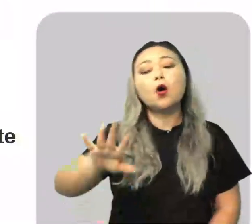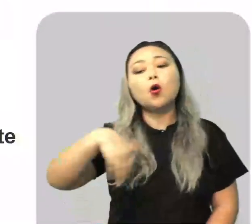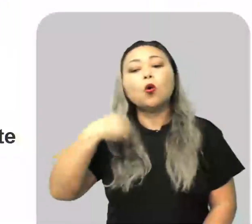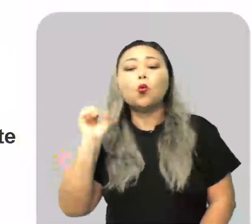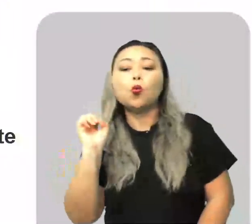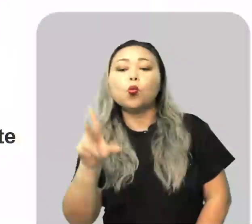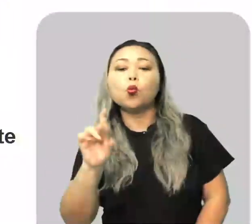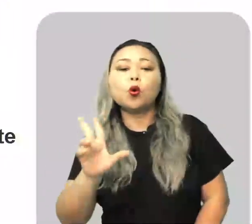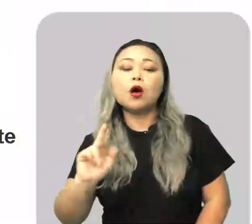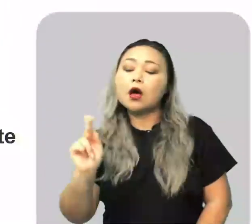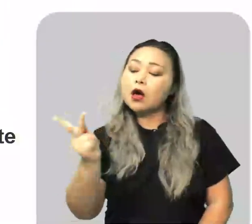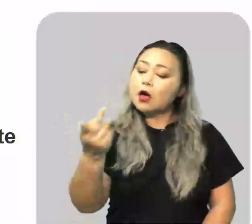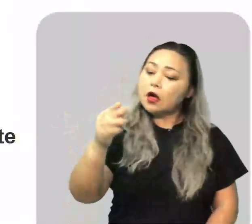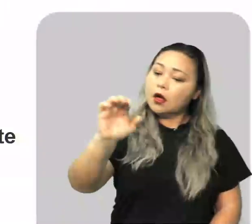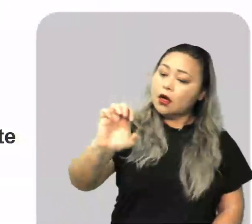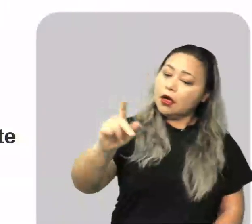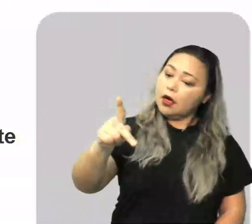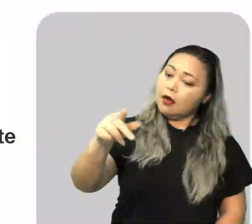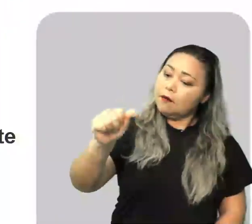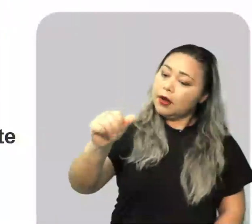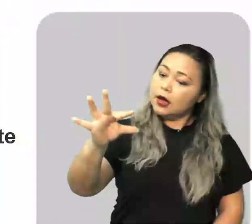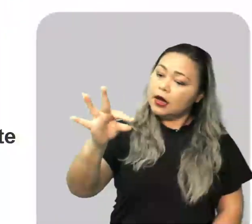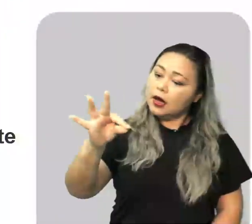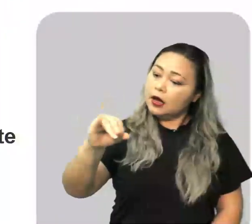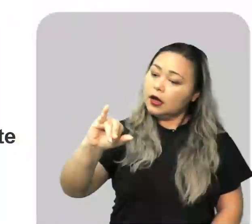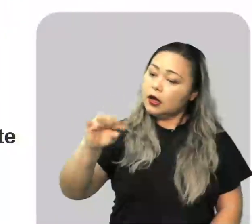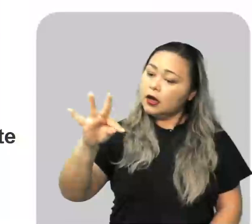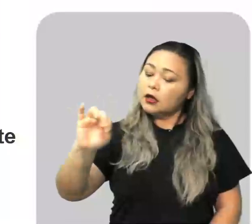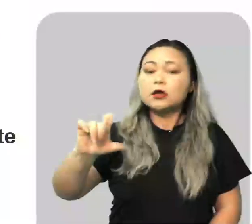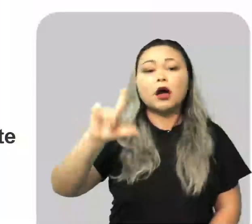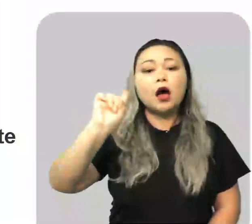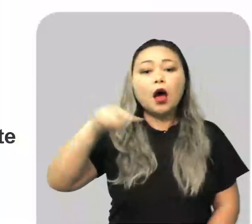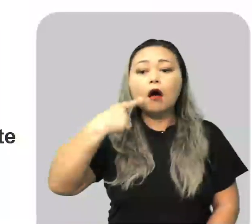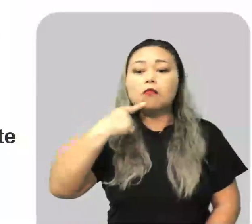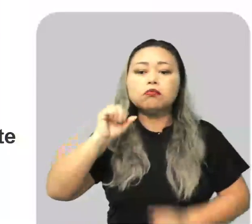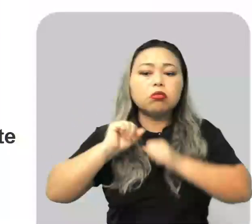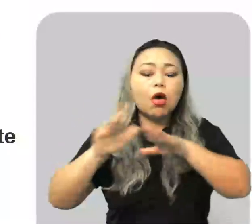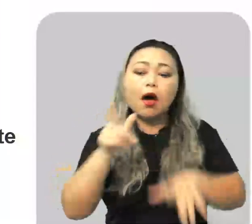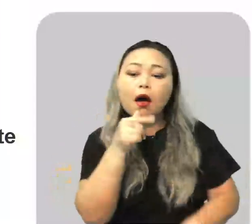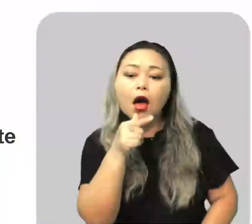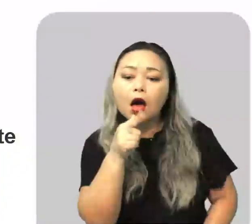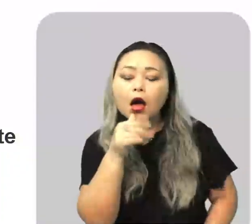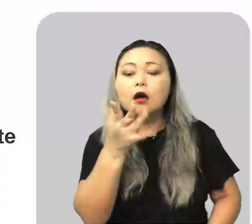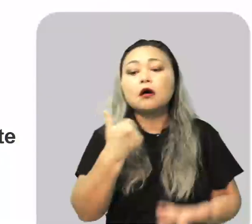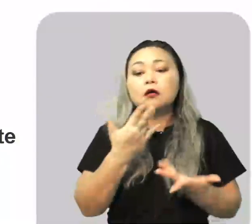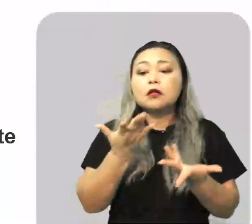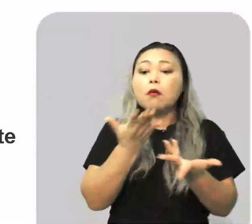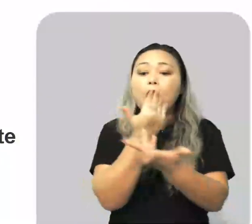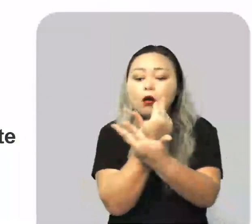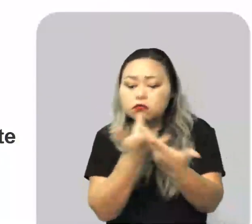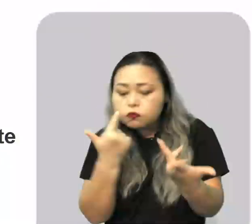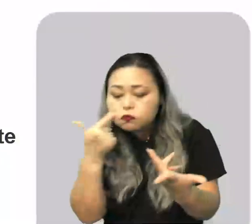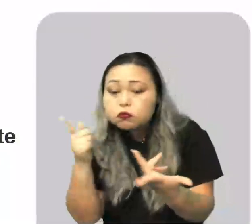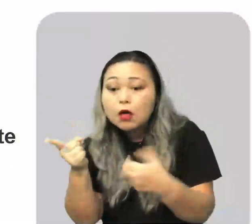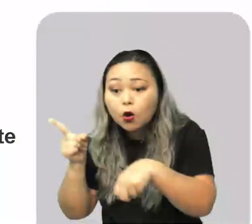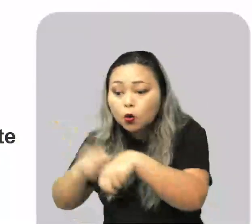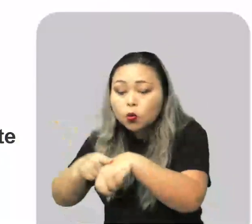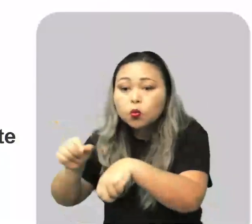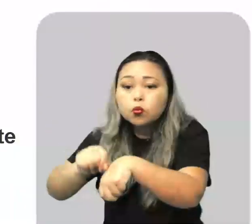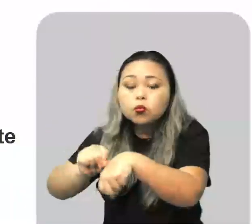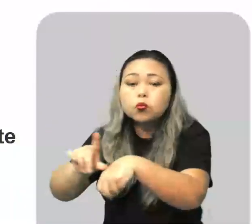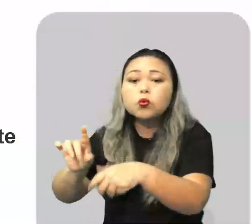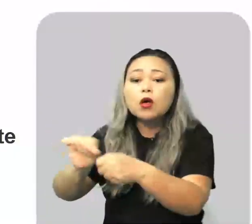O vírus da hepatite A e E podem ser transmitidos através da água e de alimentos contaminados com